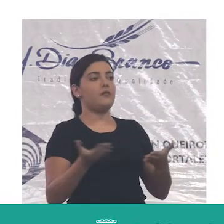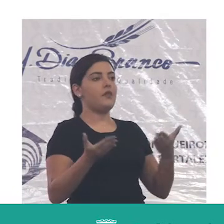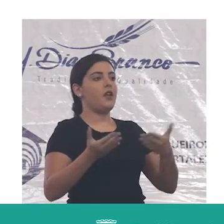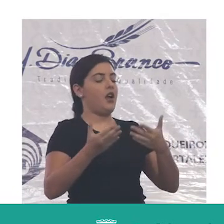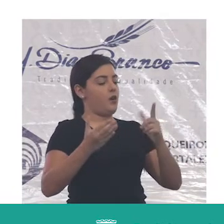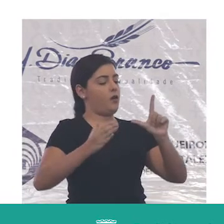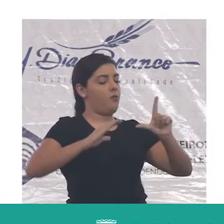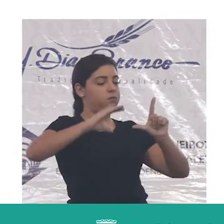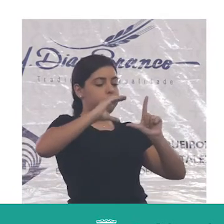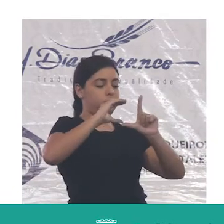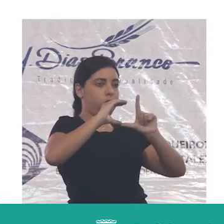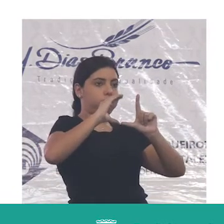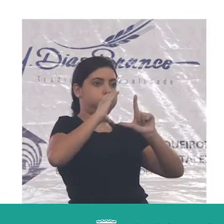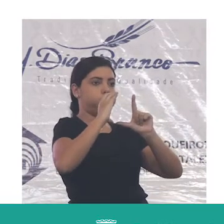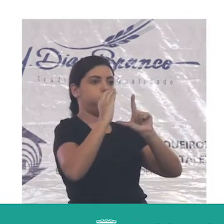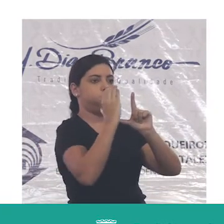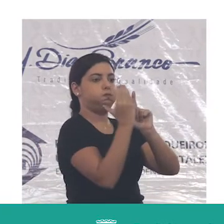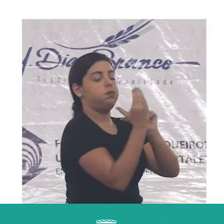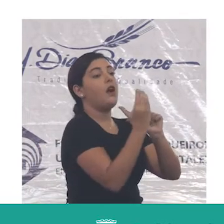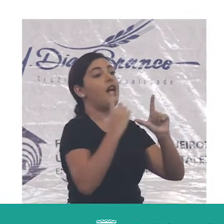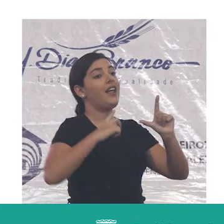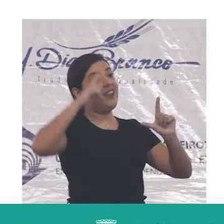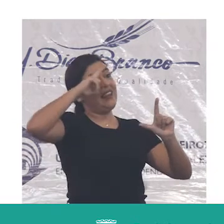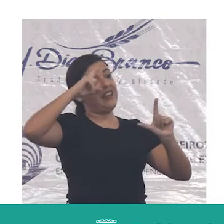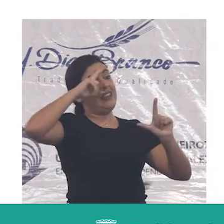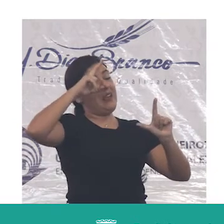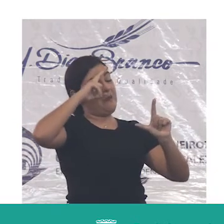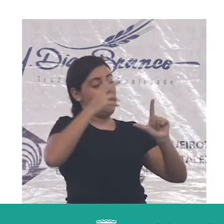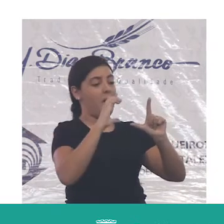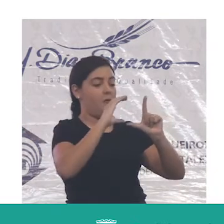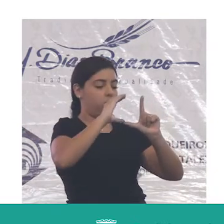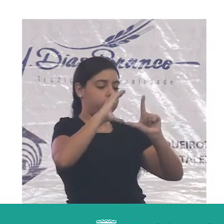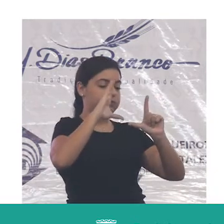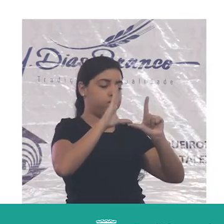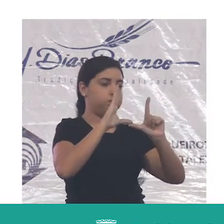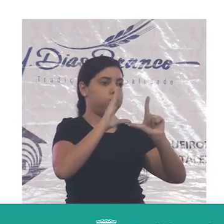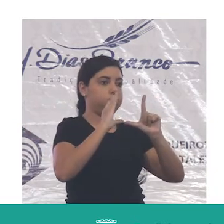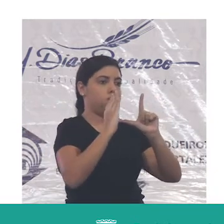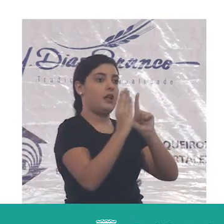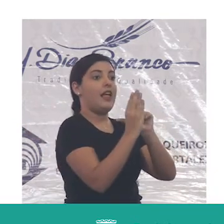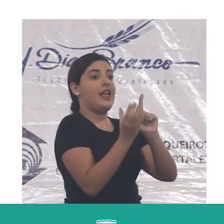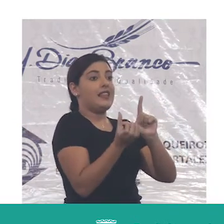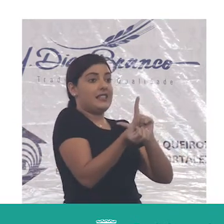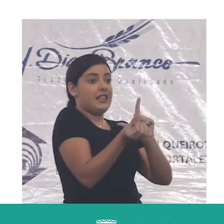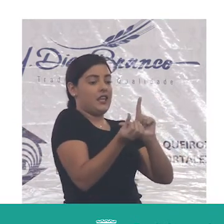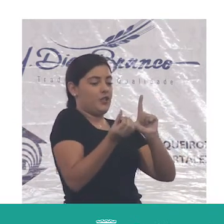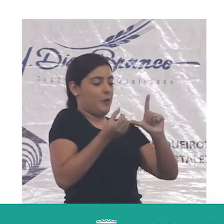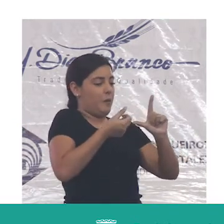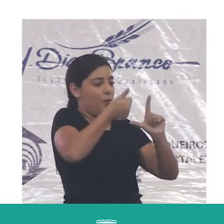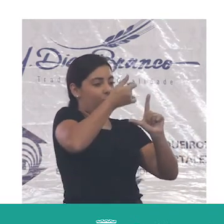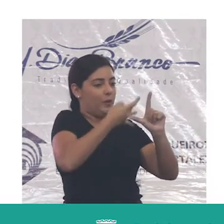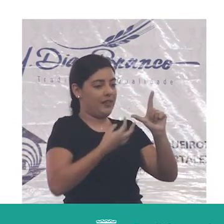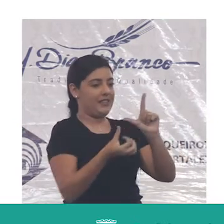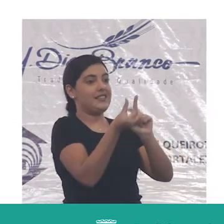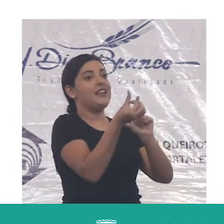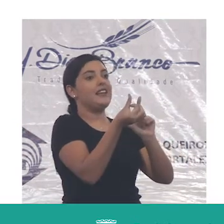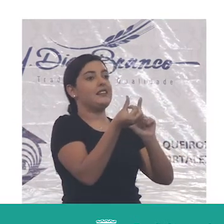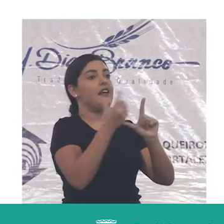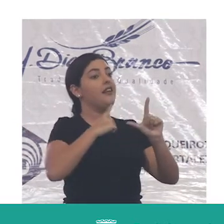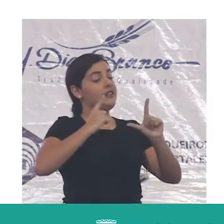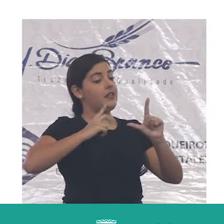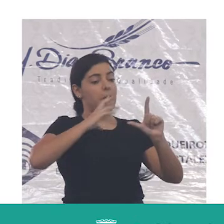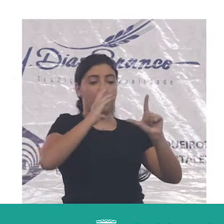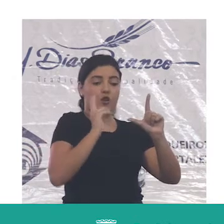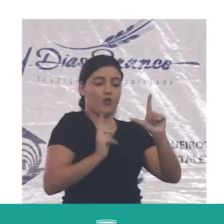as 6 faces, é só lembrar de um dado, não é isso? Um dado tem 6 números, tem 6 faces. As 6 faces são